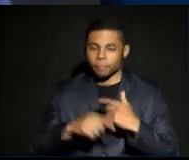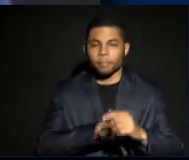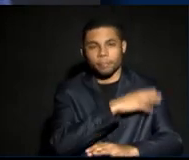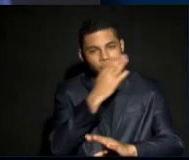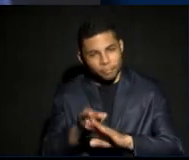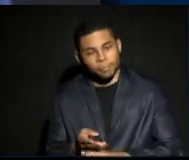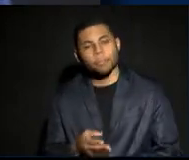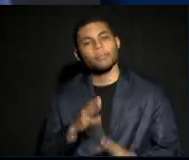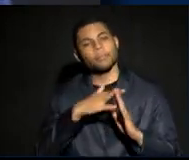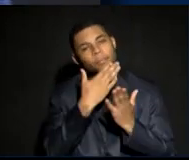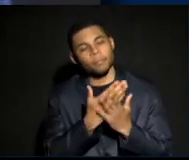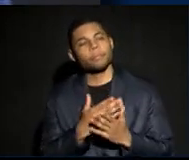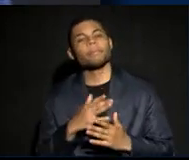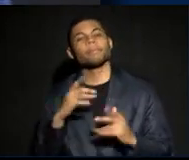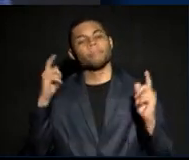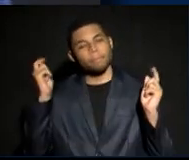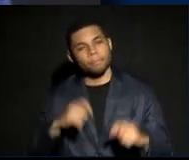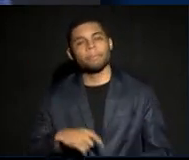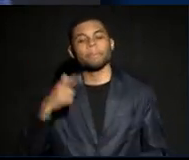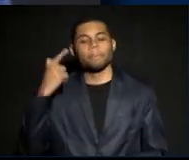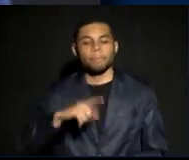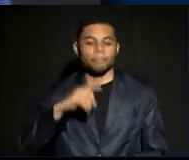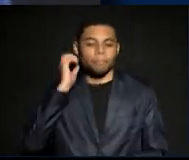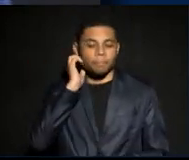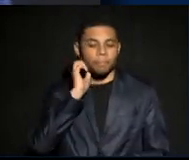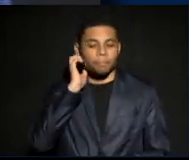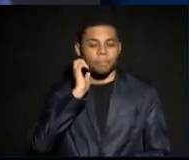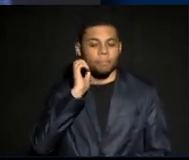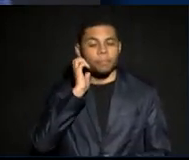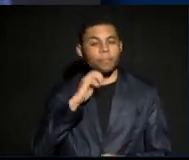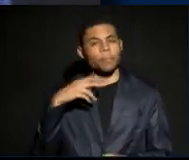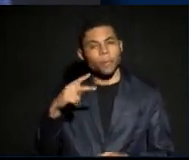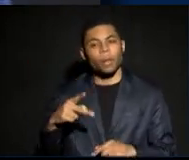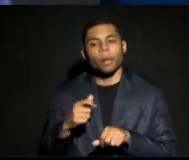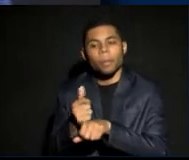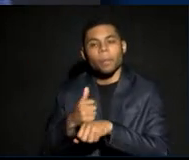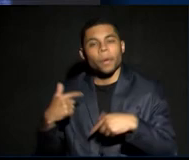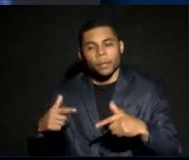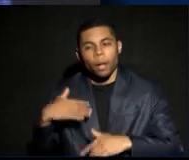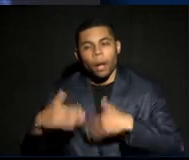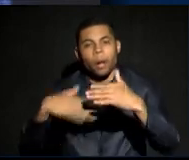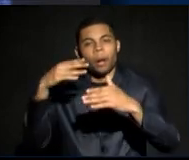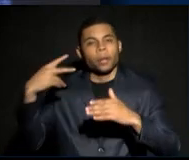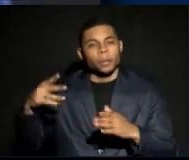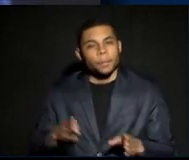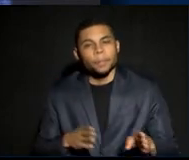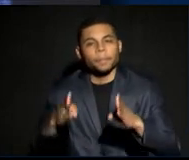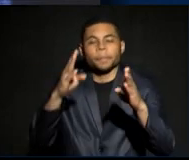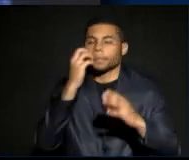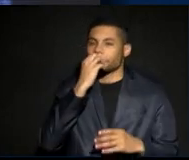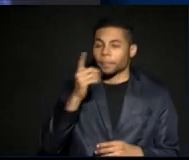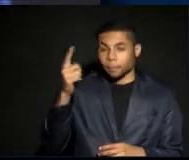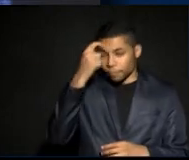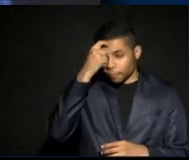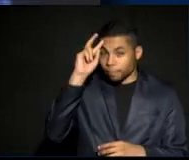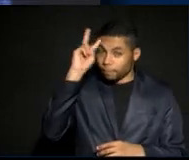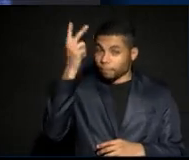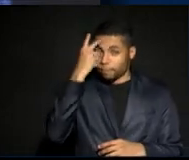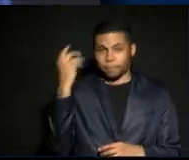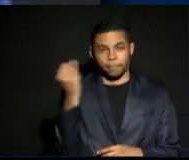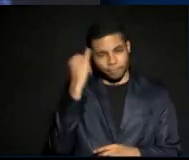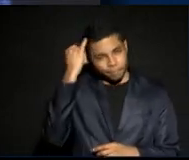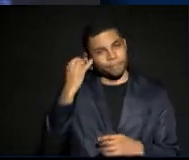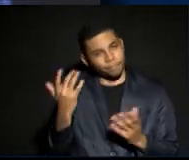nas escolas Integradas na nas carreiras dos profissionais em precisa de uma mudança de mais distante aí